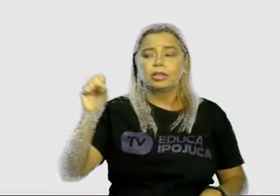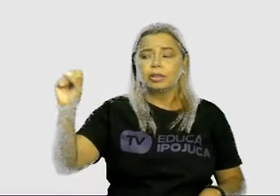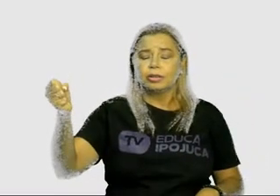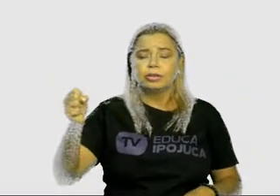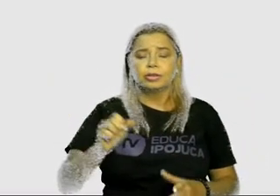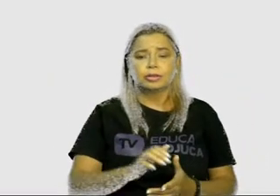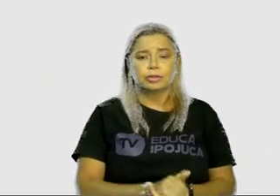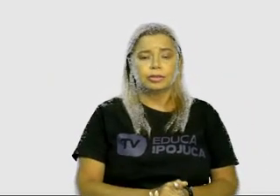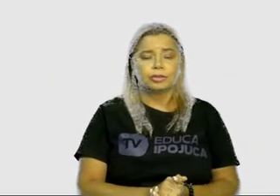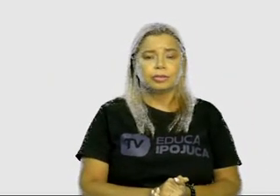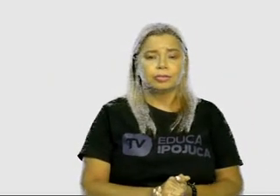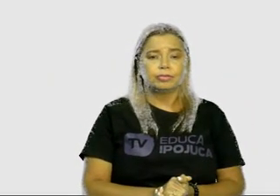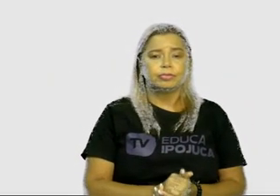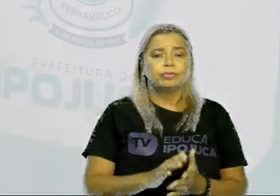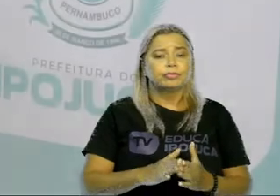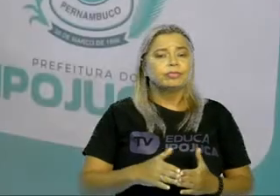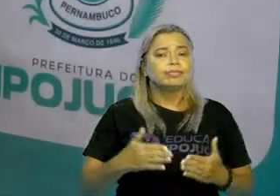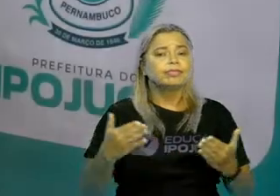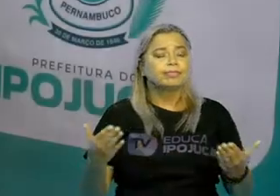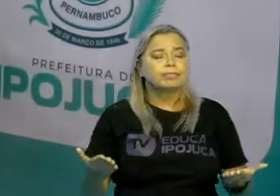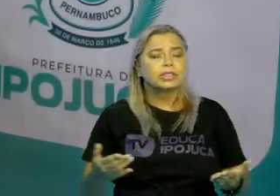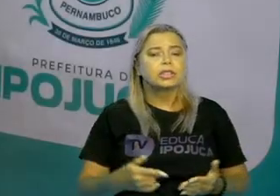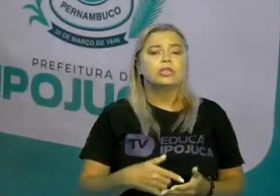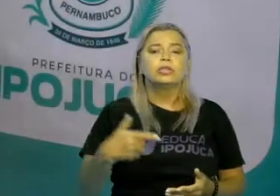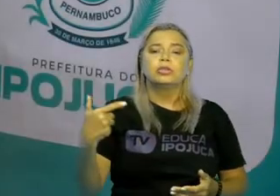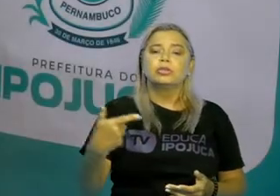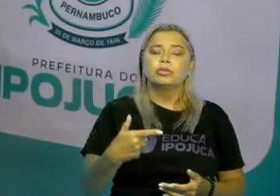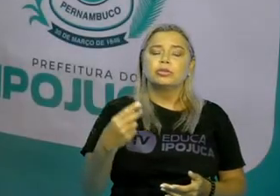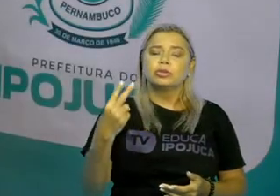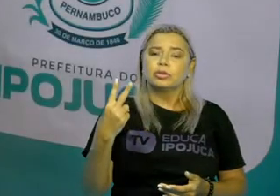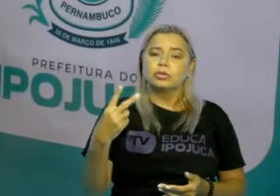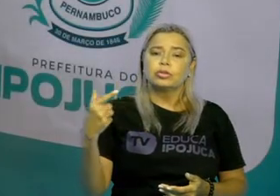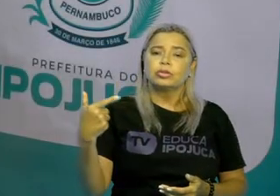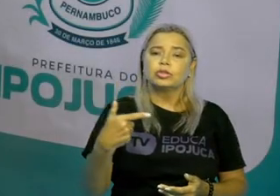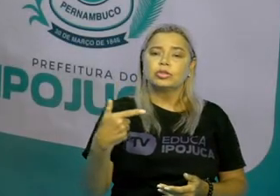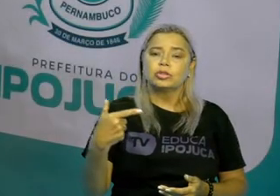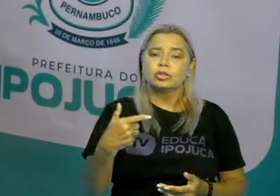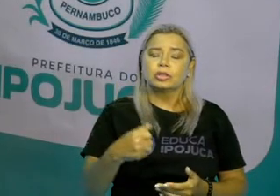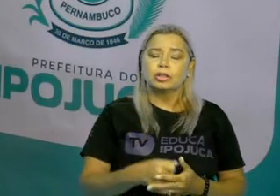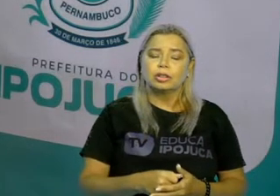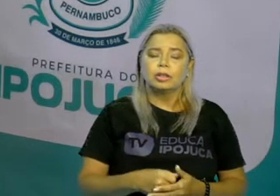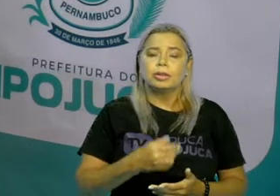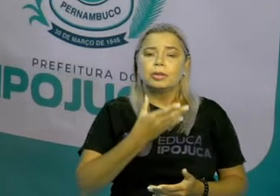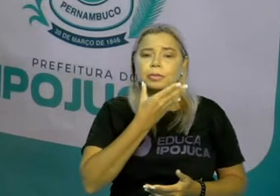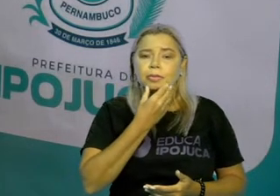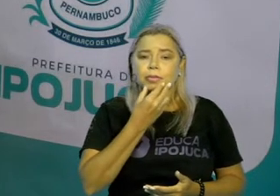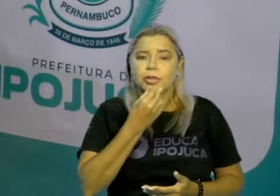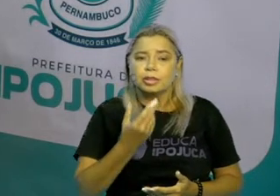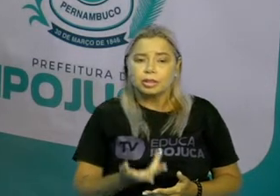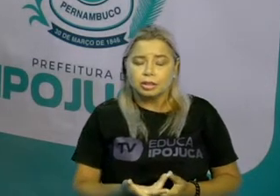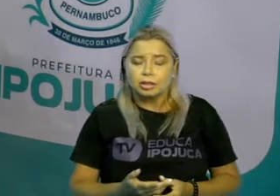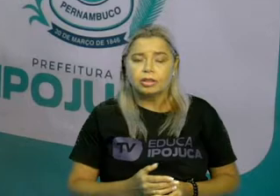Logo, Diego e Gabriel deram empates e ambos com 8 carros.